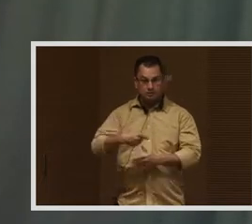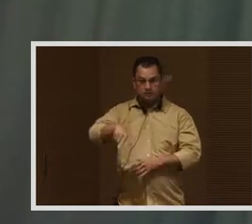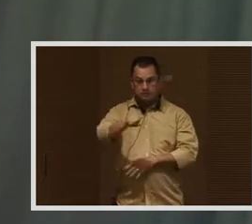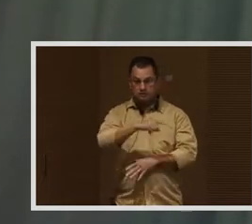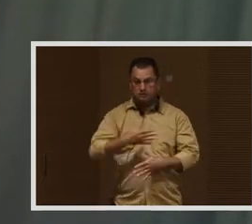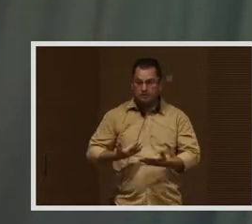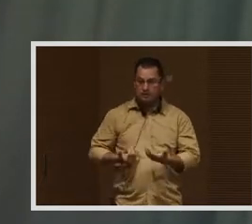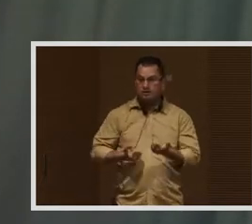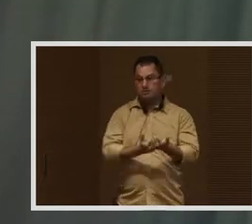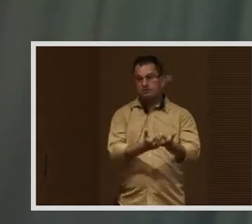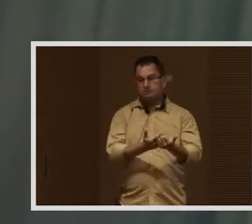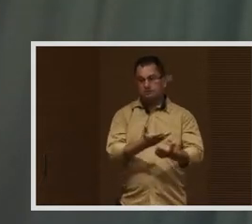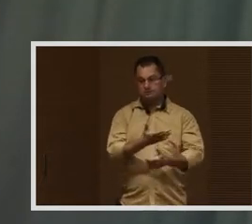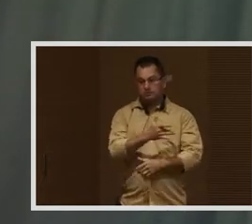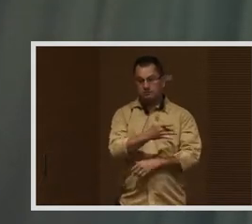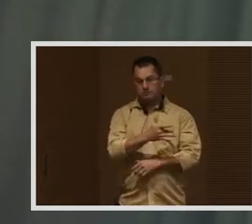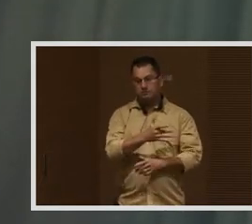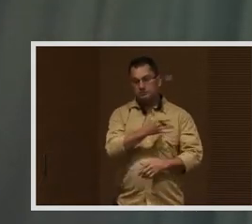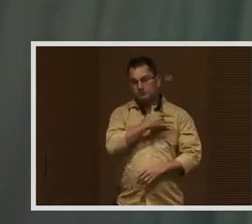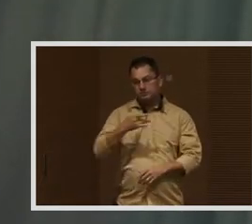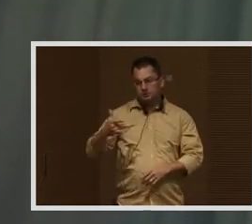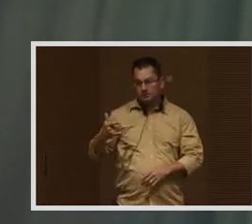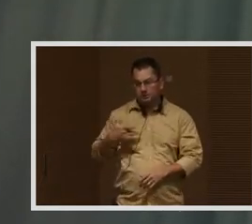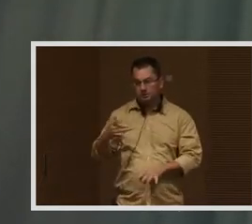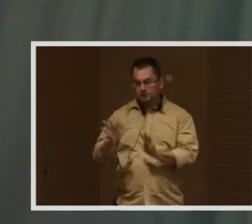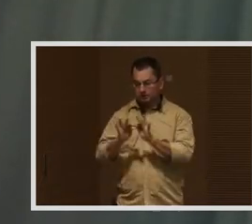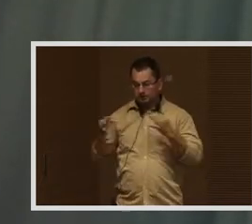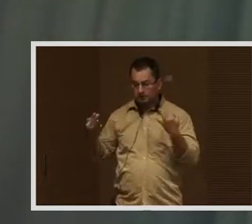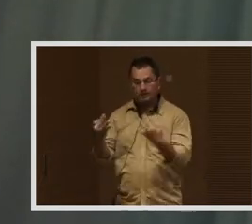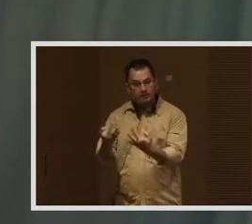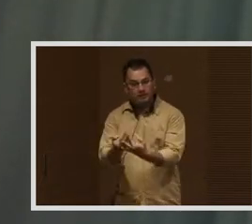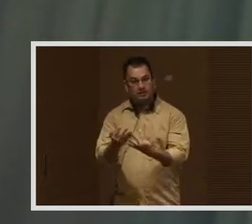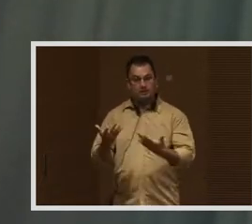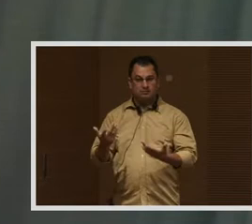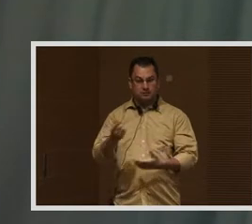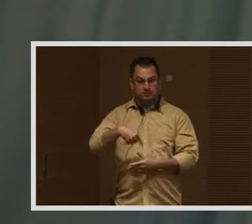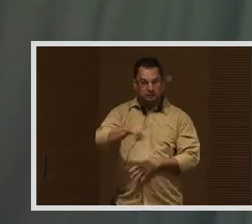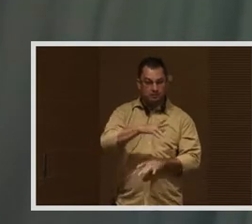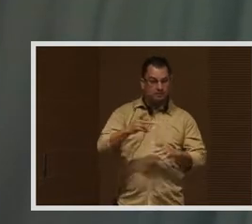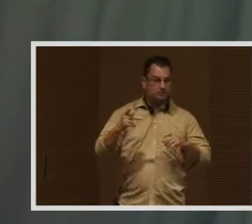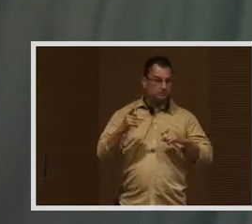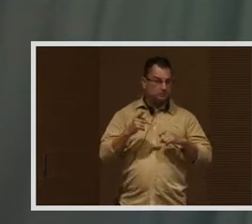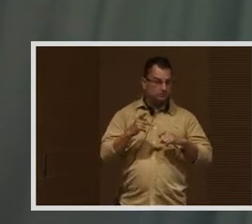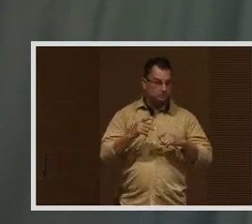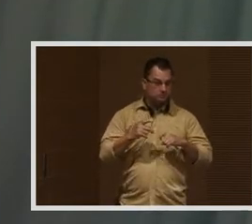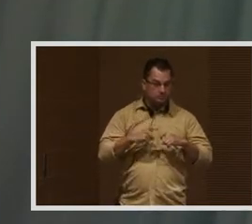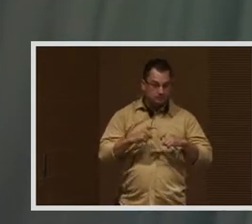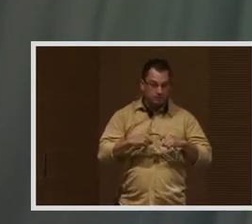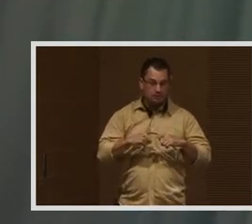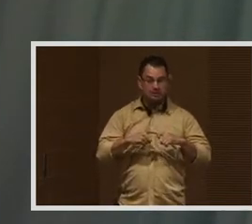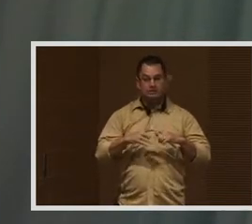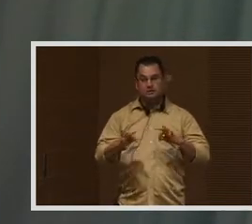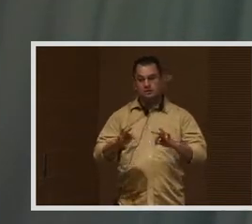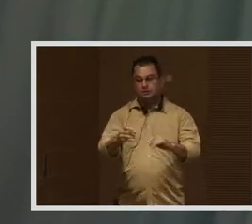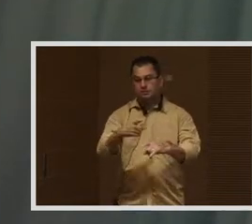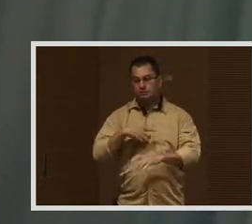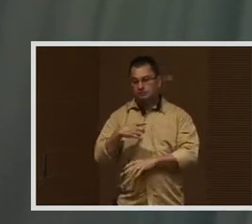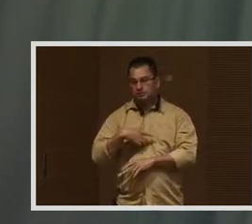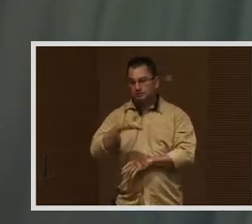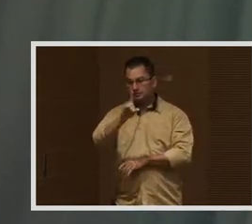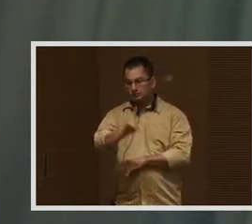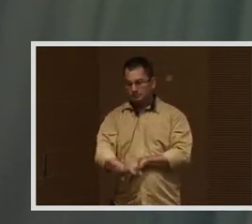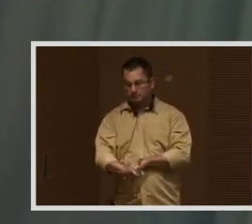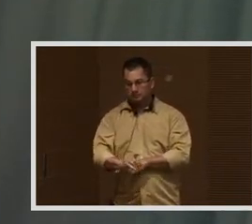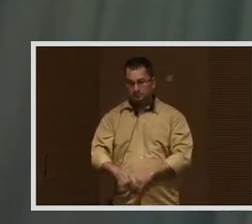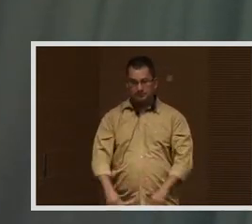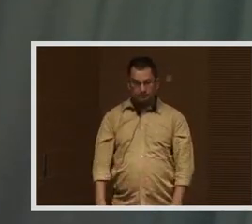de saúde, sejamos equipes de saúde da família, sejamos mais médicos e tudo que temos direito.